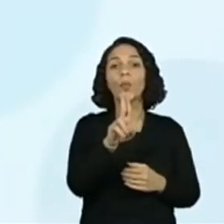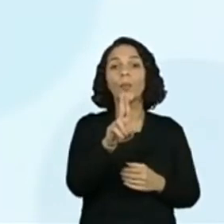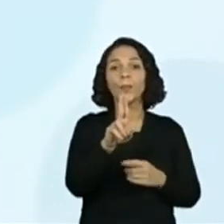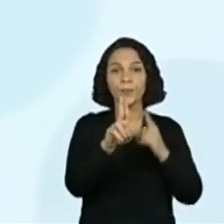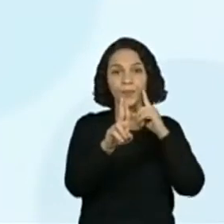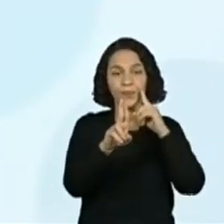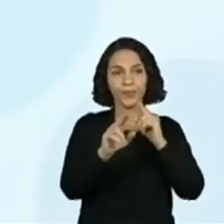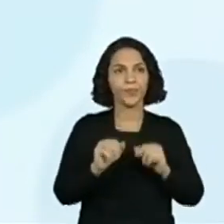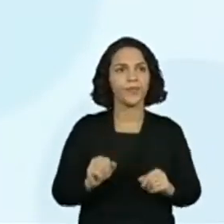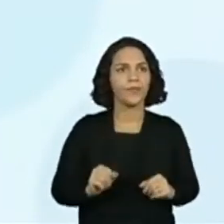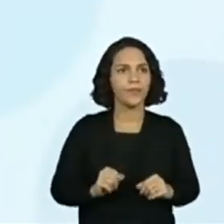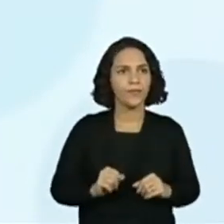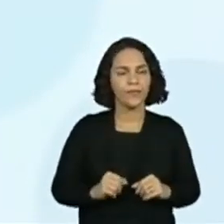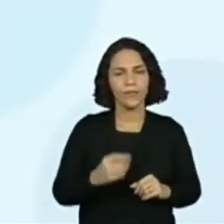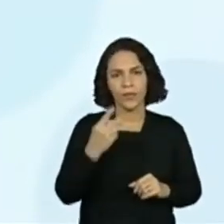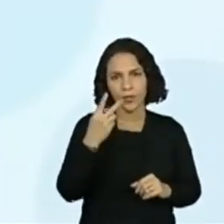lá.